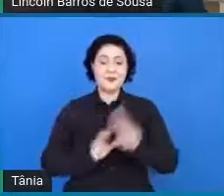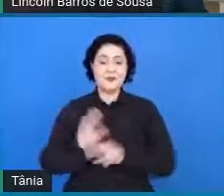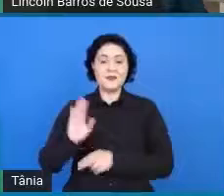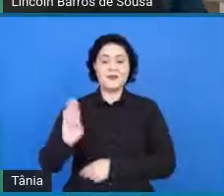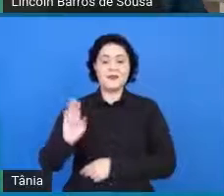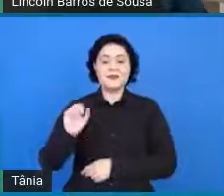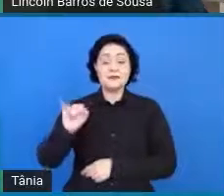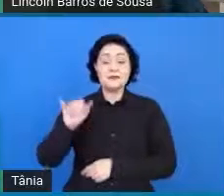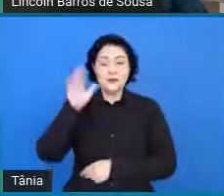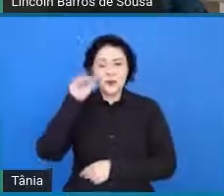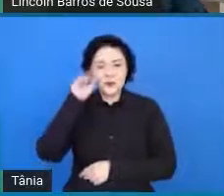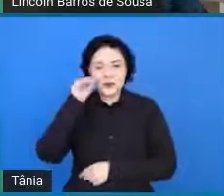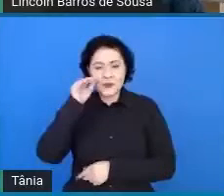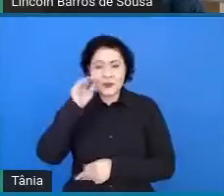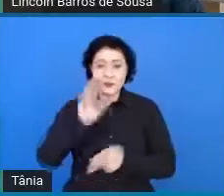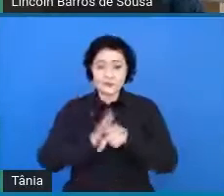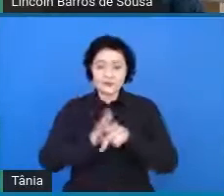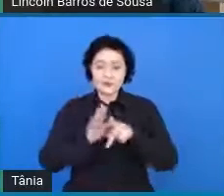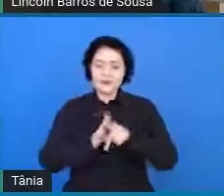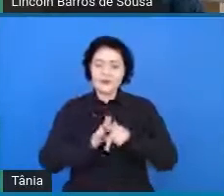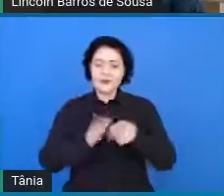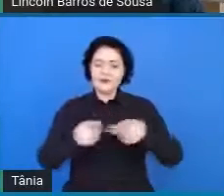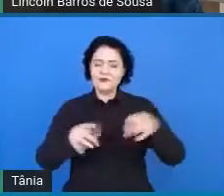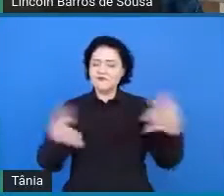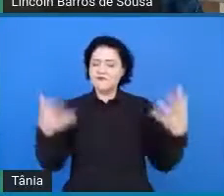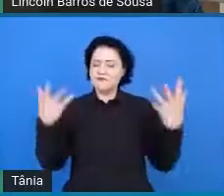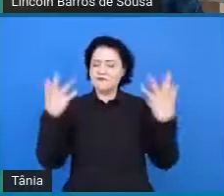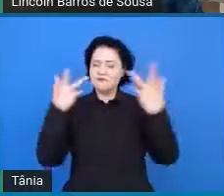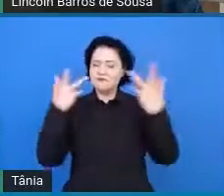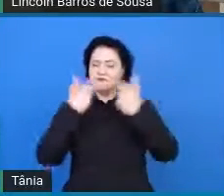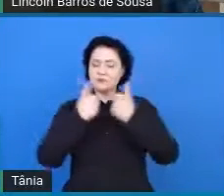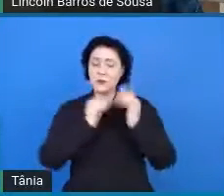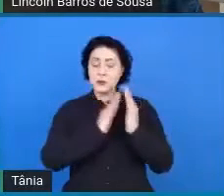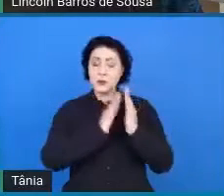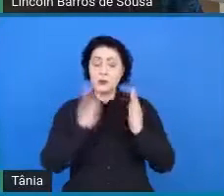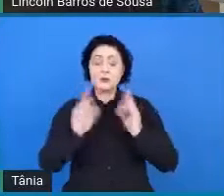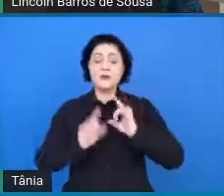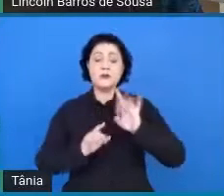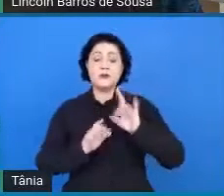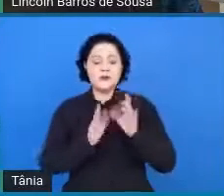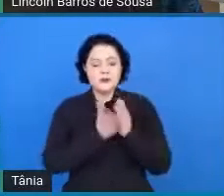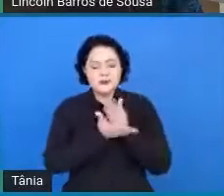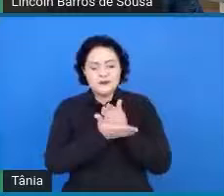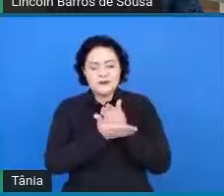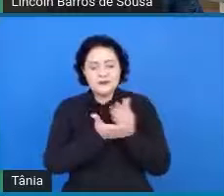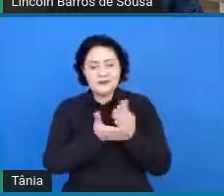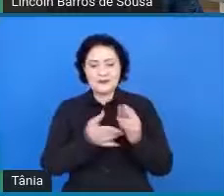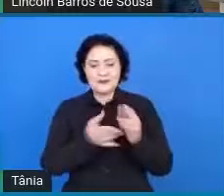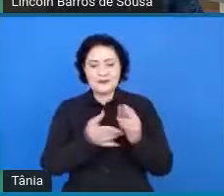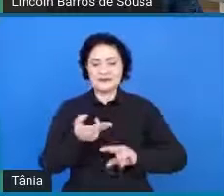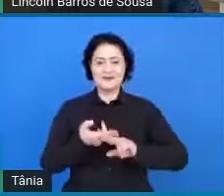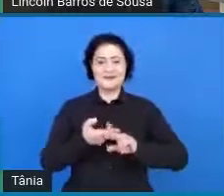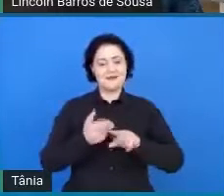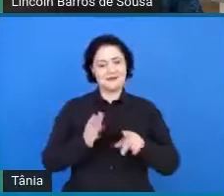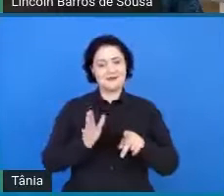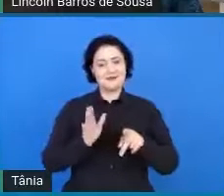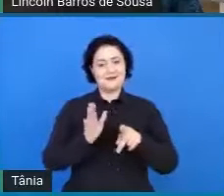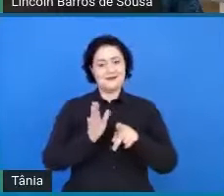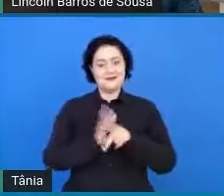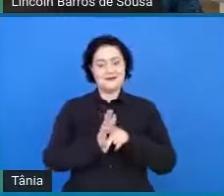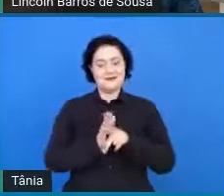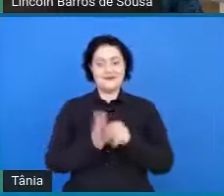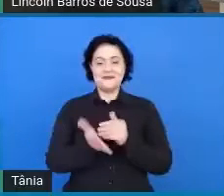tiveram essa curiosidade de ouvir a música inteira é Lindíssima mas é o comecinho dela que nós usamos ali